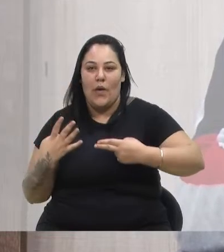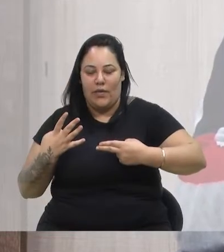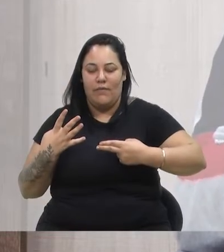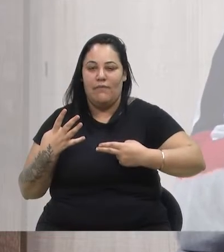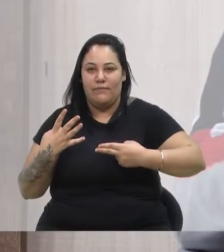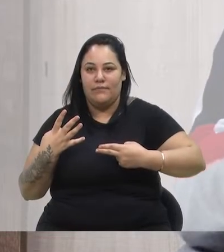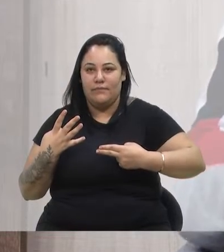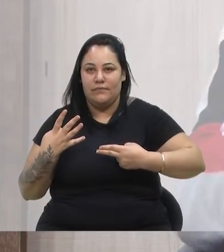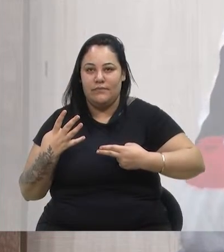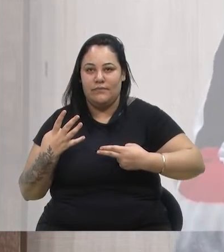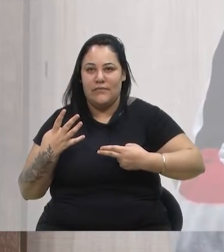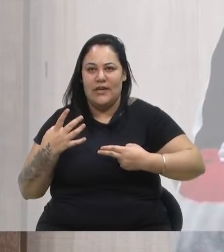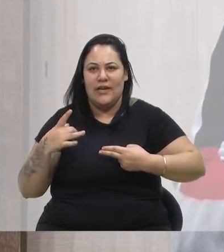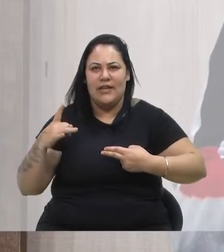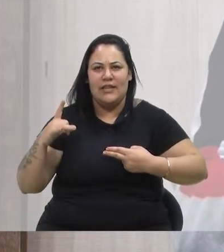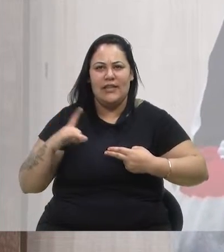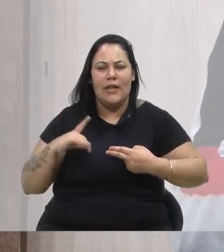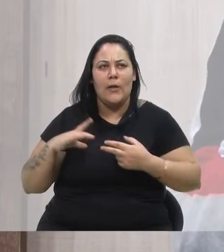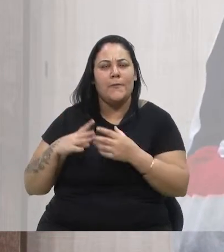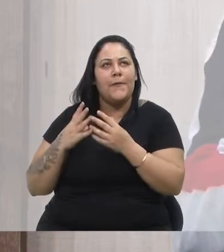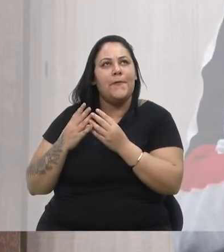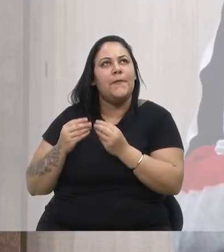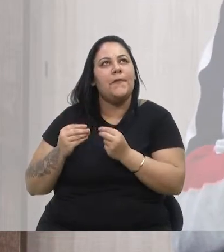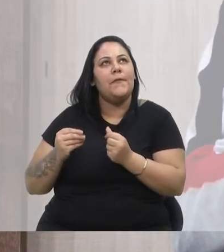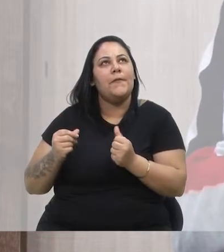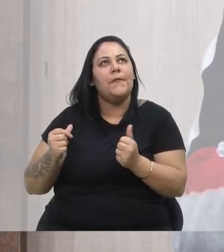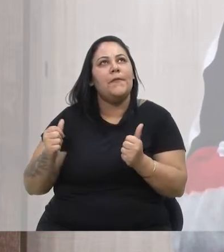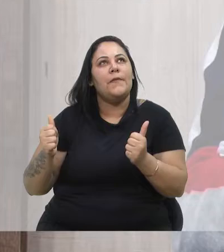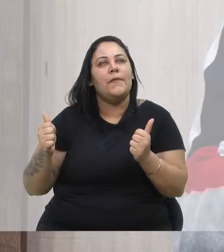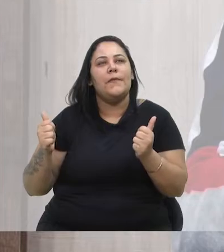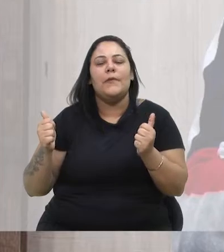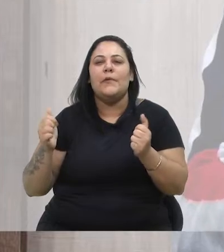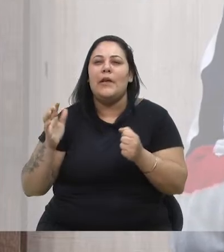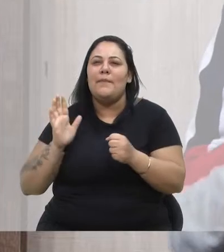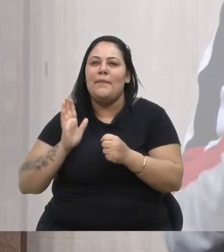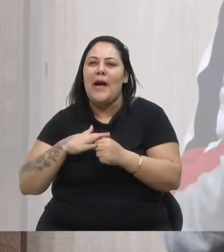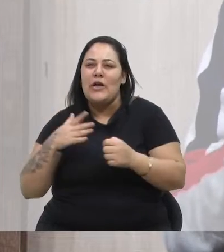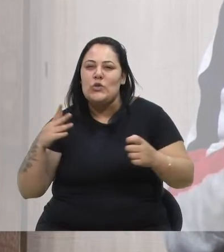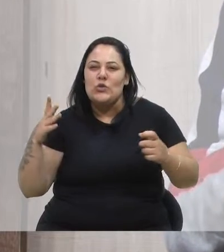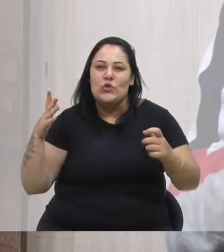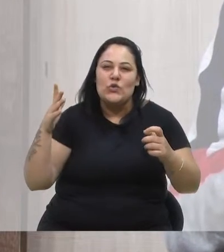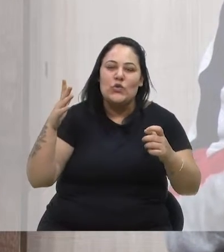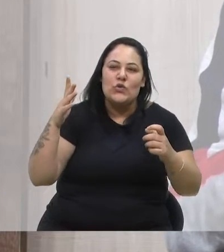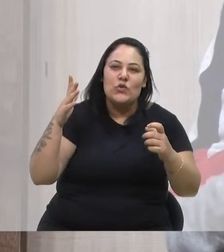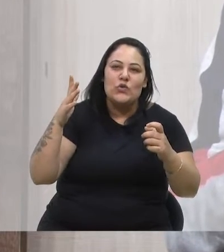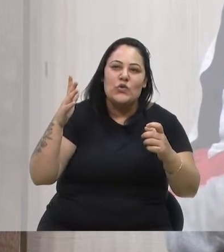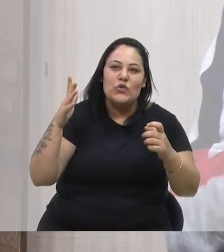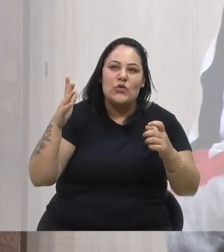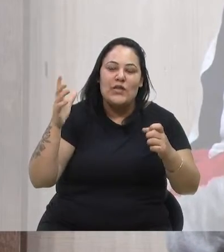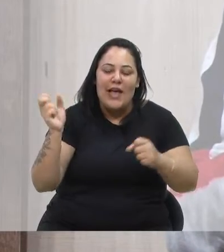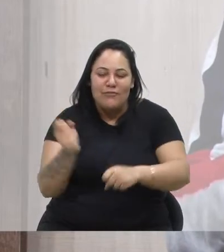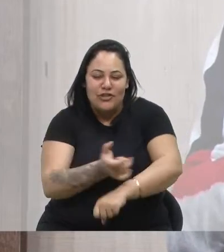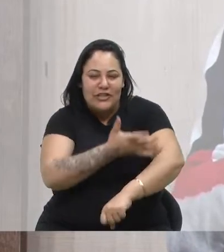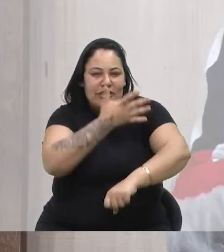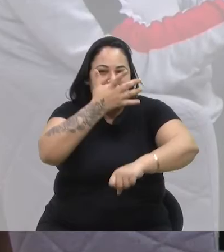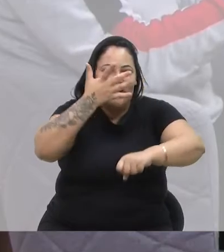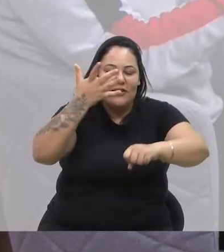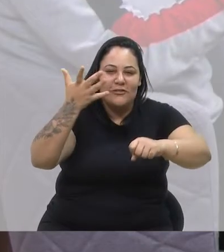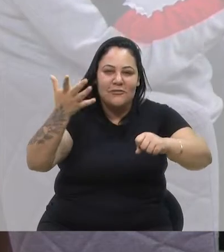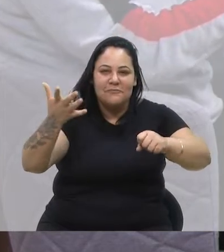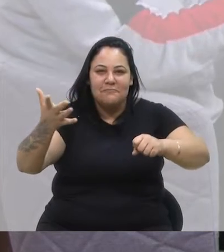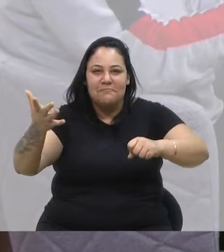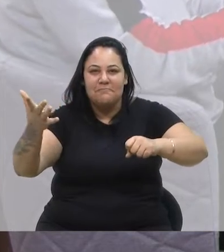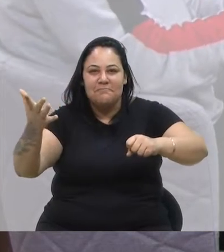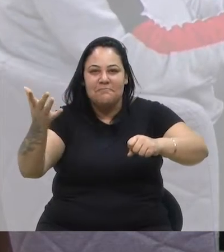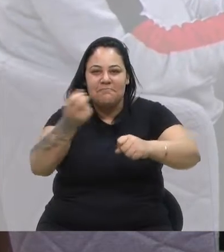o episódio 4. E ele tem um tom mais de aventura. Nós saímos de uma perspectiva